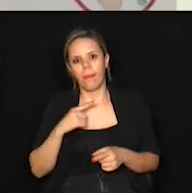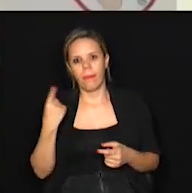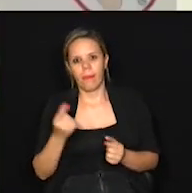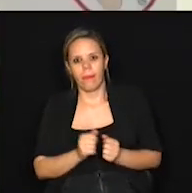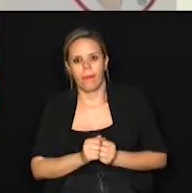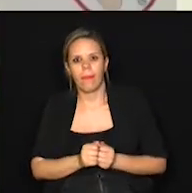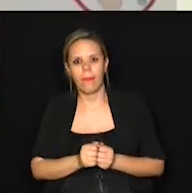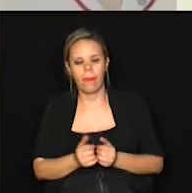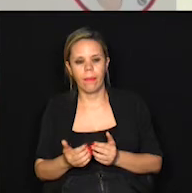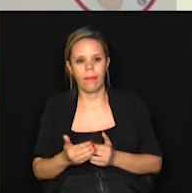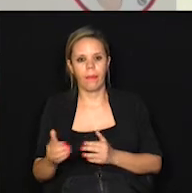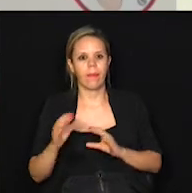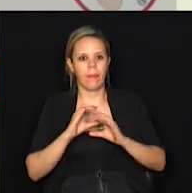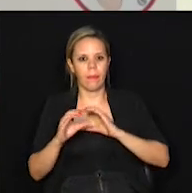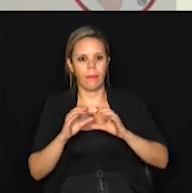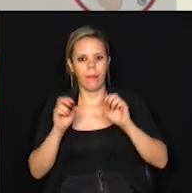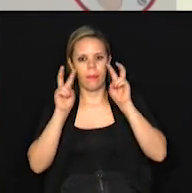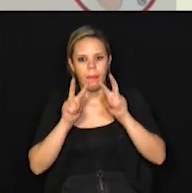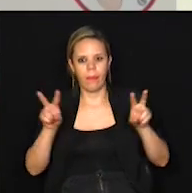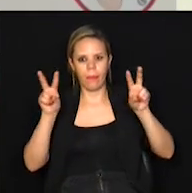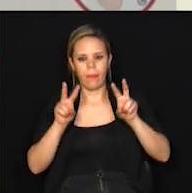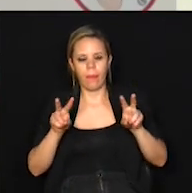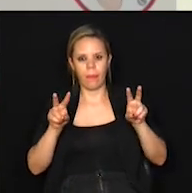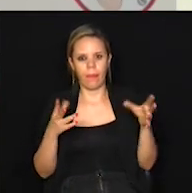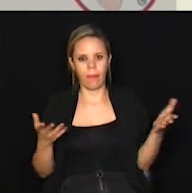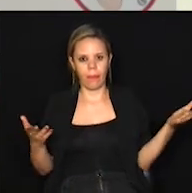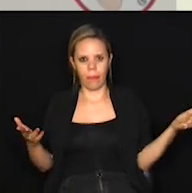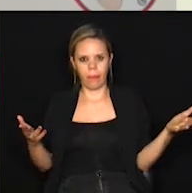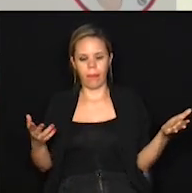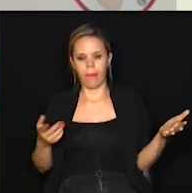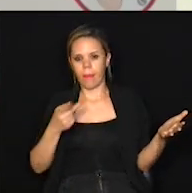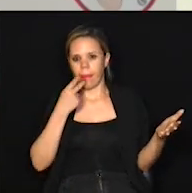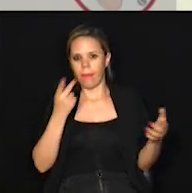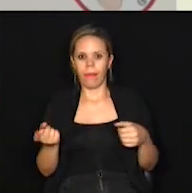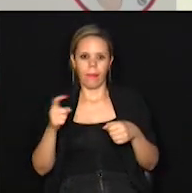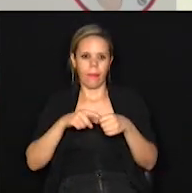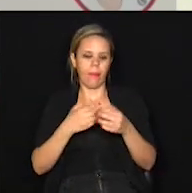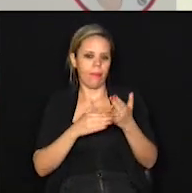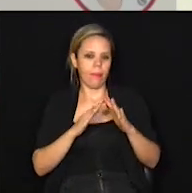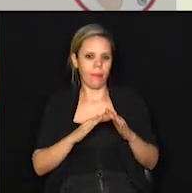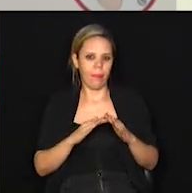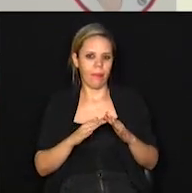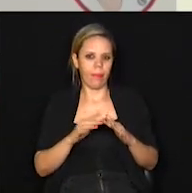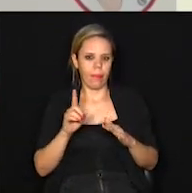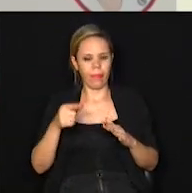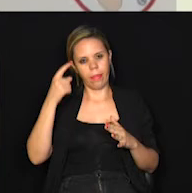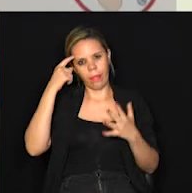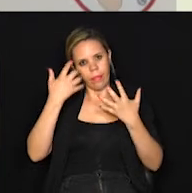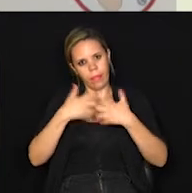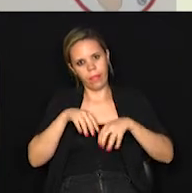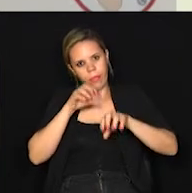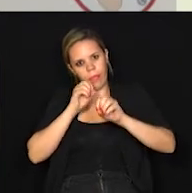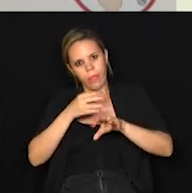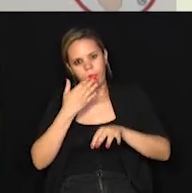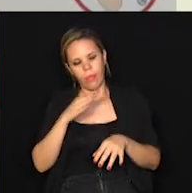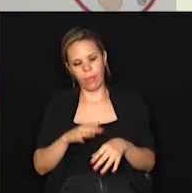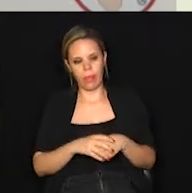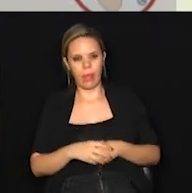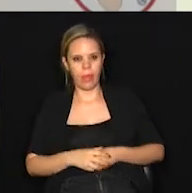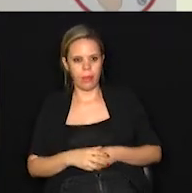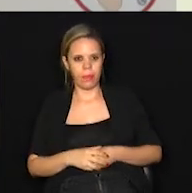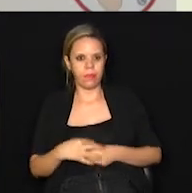Tá ouvindo? Não? Não. Tá, então tudo bem. Mas de qualquer forma, se você, Rose, tá, no final,